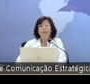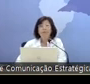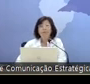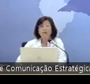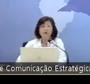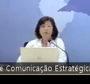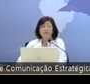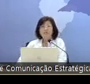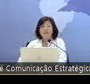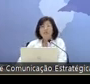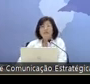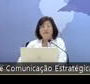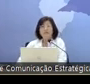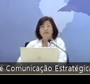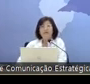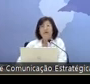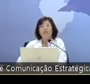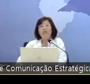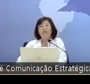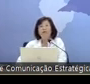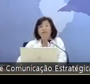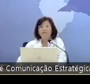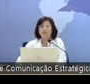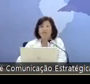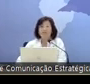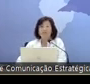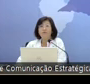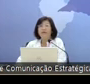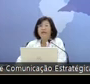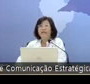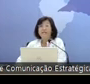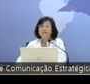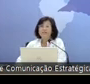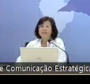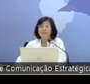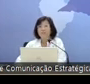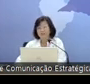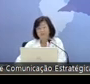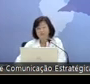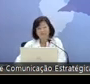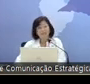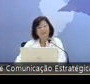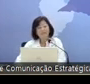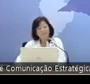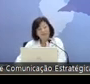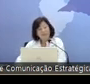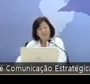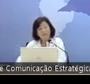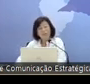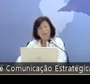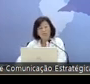bom o protocolo de investigação tá protocolo de investigação é extremamente importante